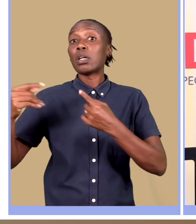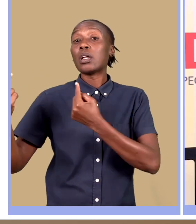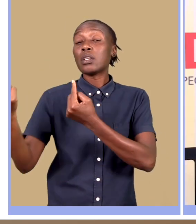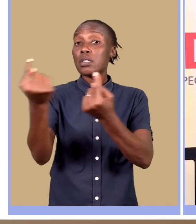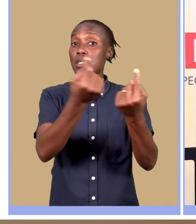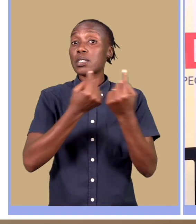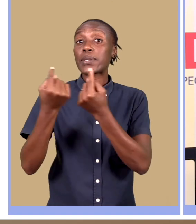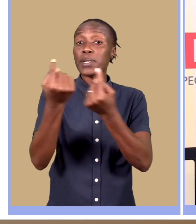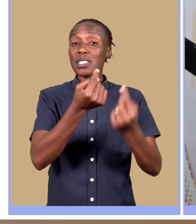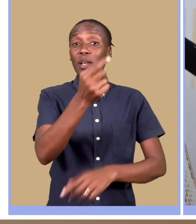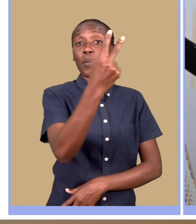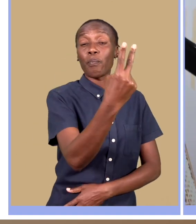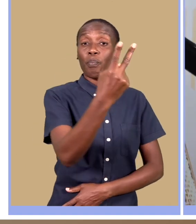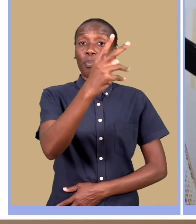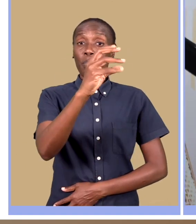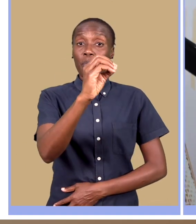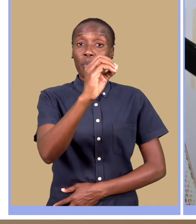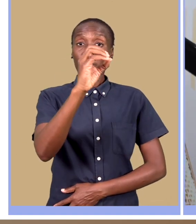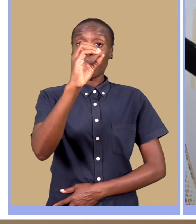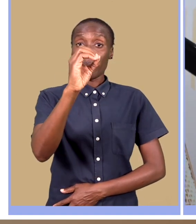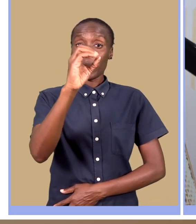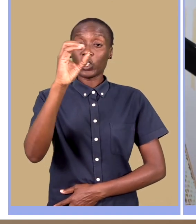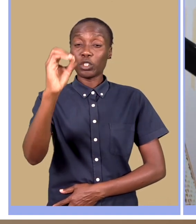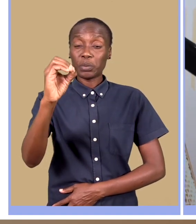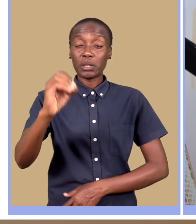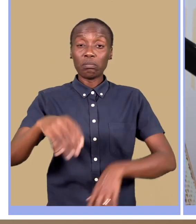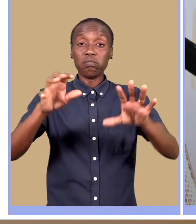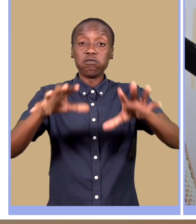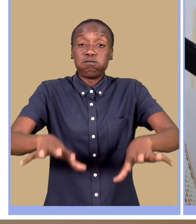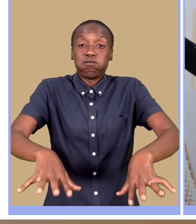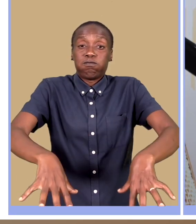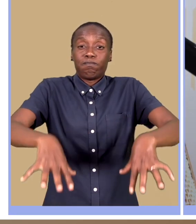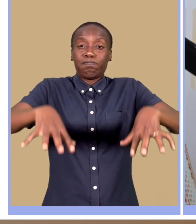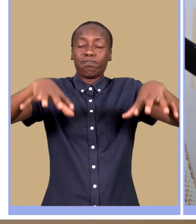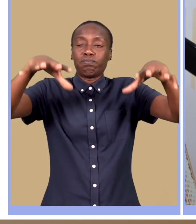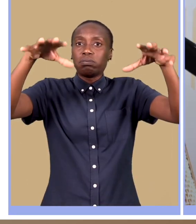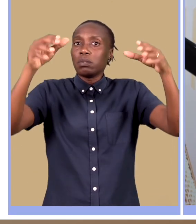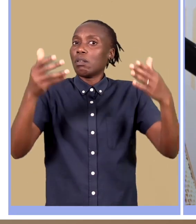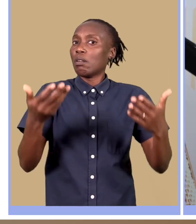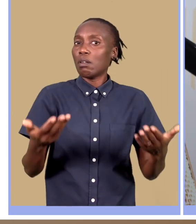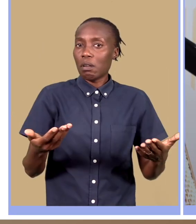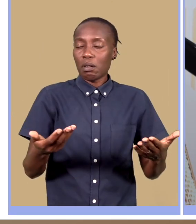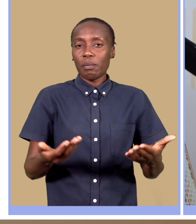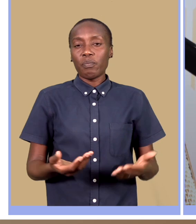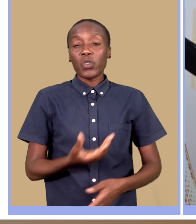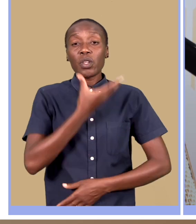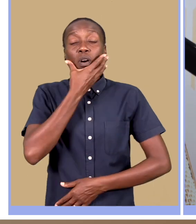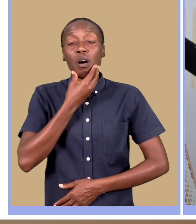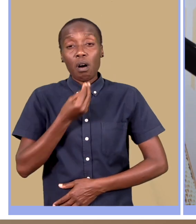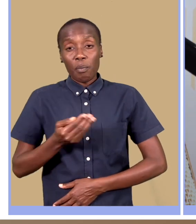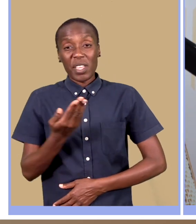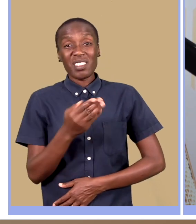é? 2000. Dessas cheias. Mas, por exemplo, o fato de esse senhor, né,